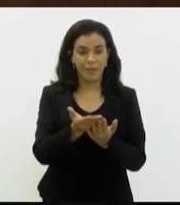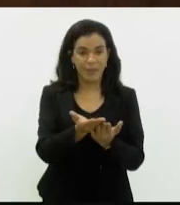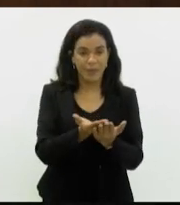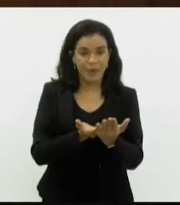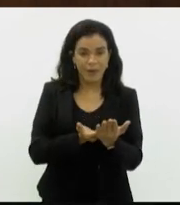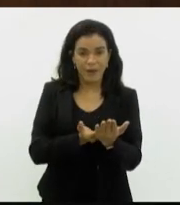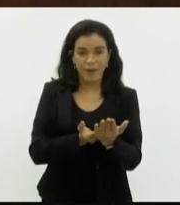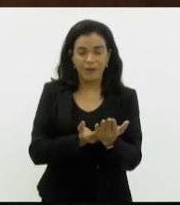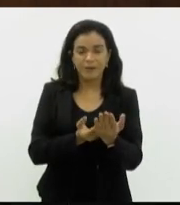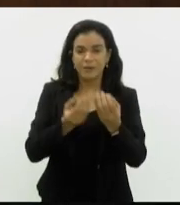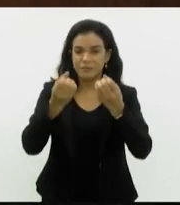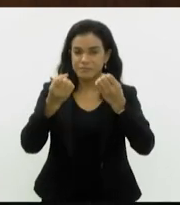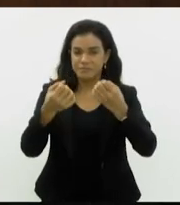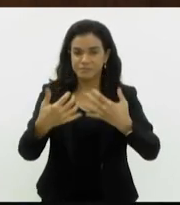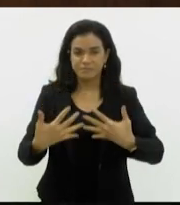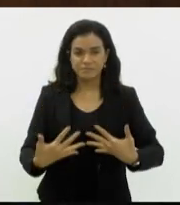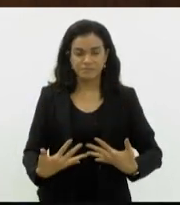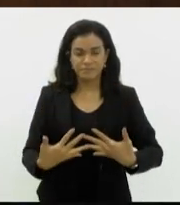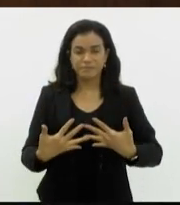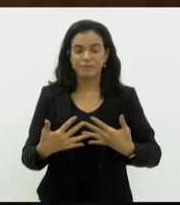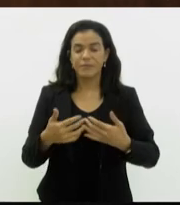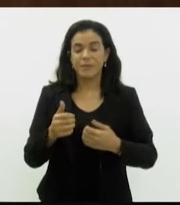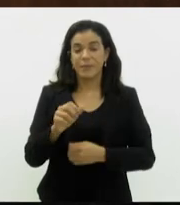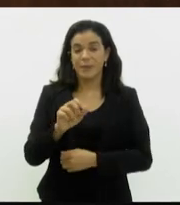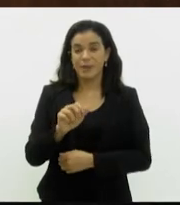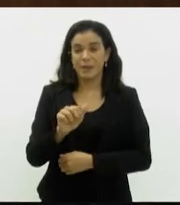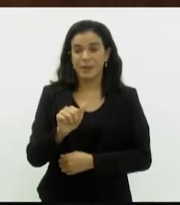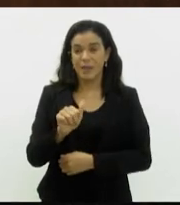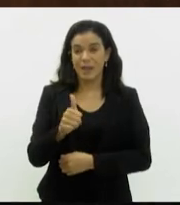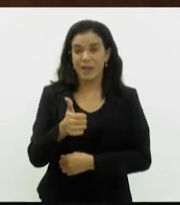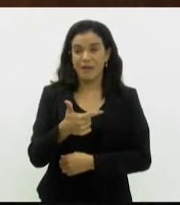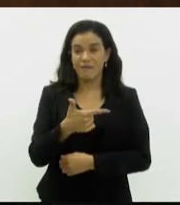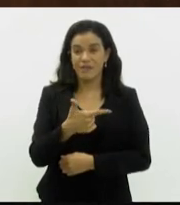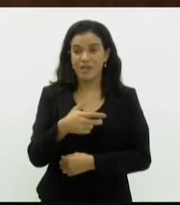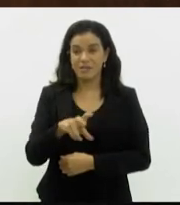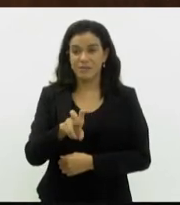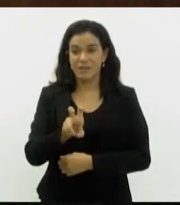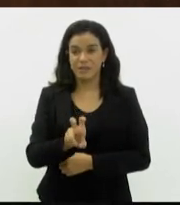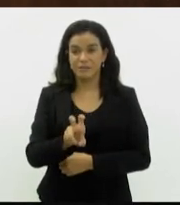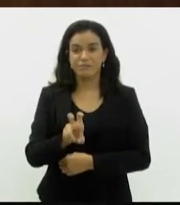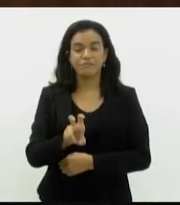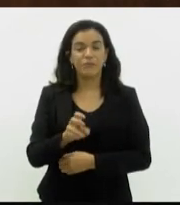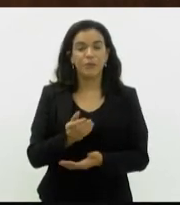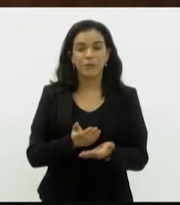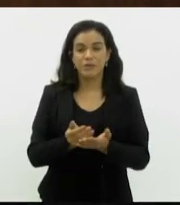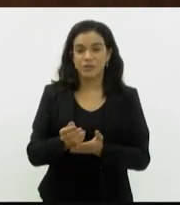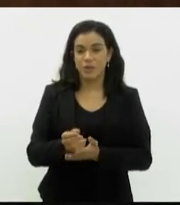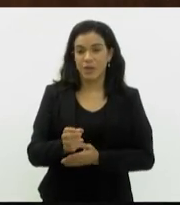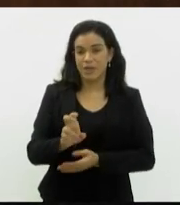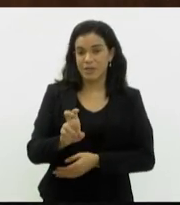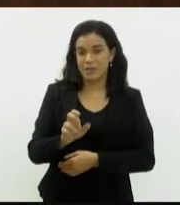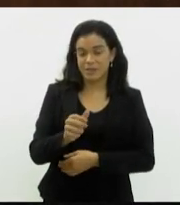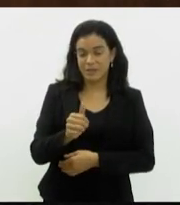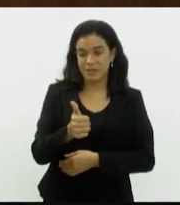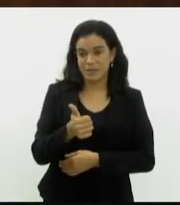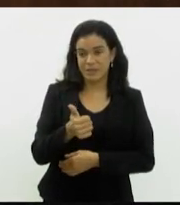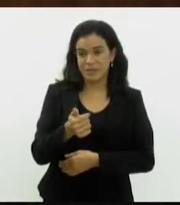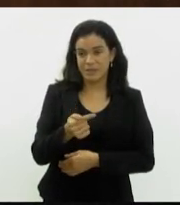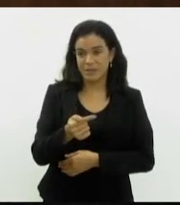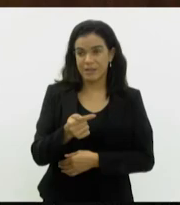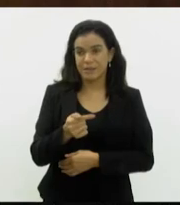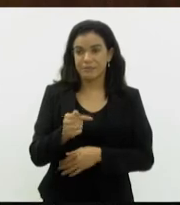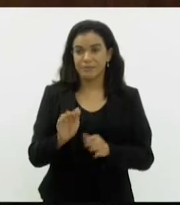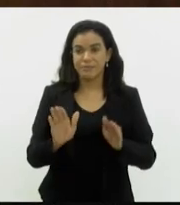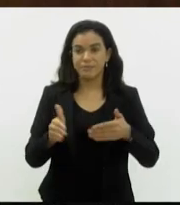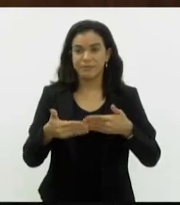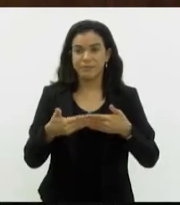reflete com exatidão o ocorrido na quinta sessão extraordinária, que, iniciada às 17 horas e 5 minutos, foi encerrada às